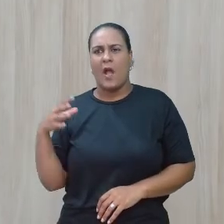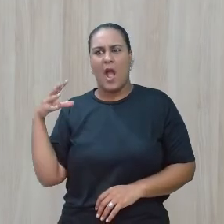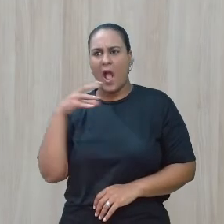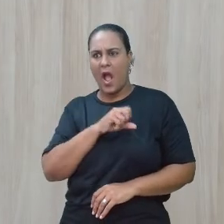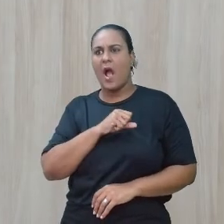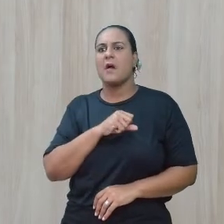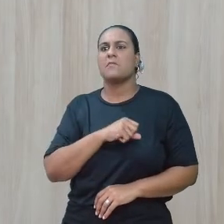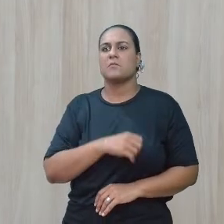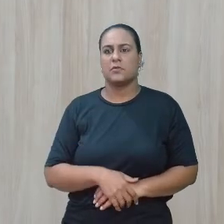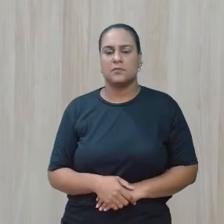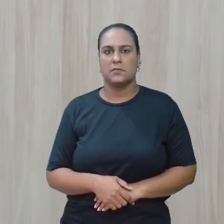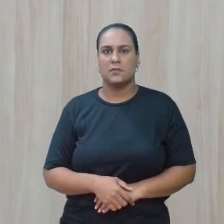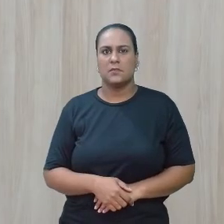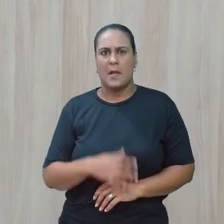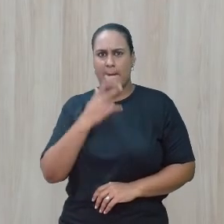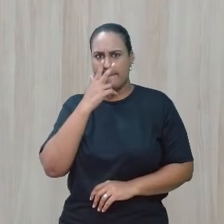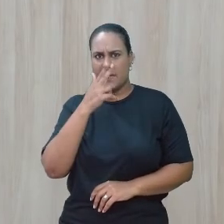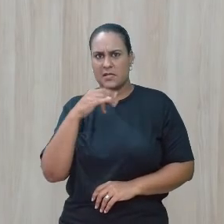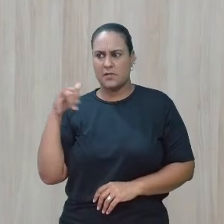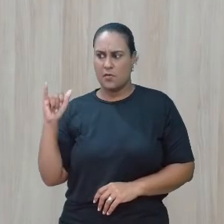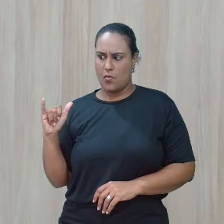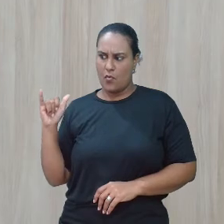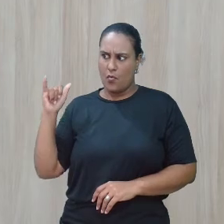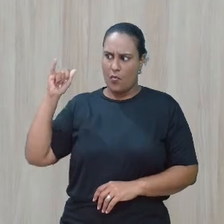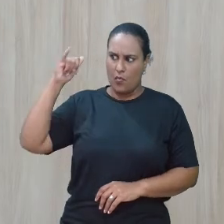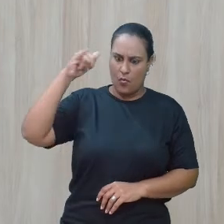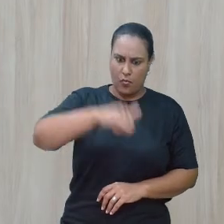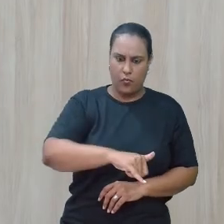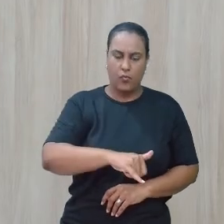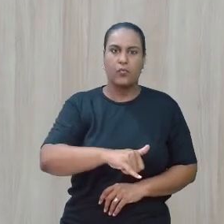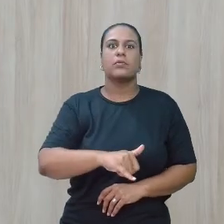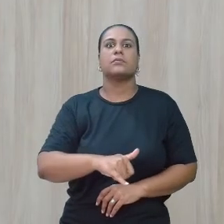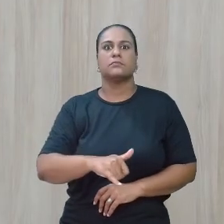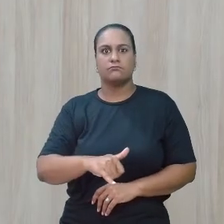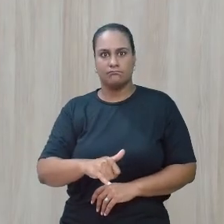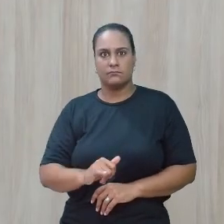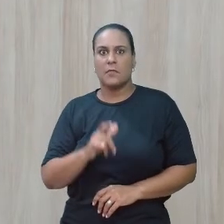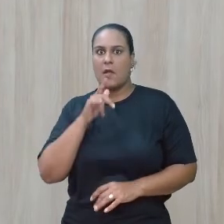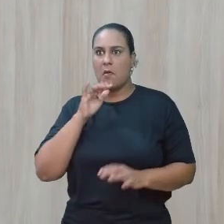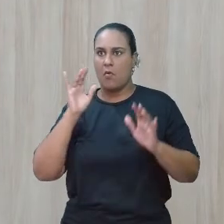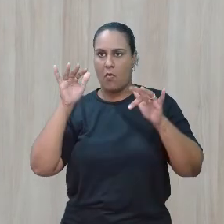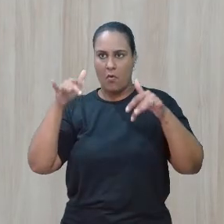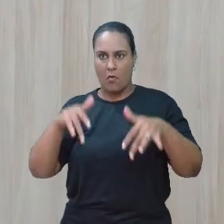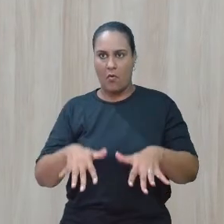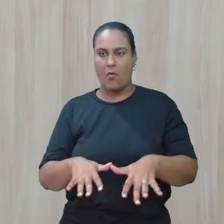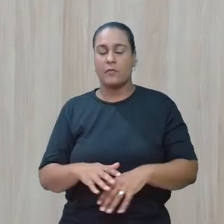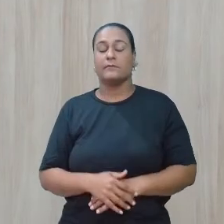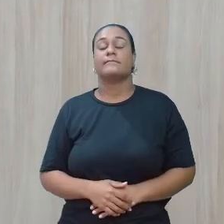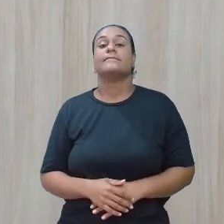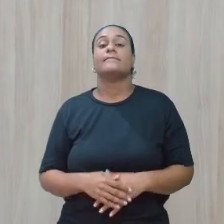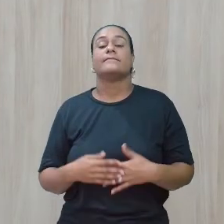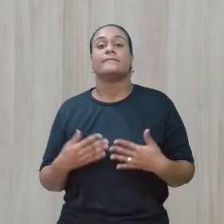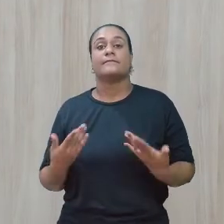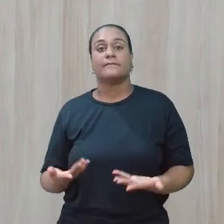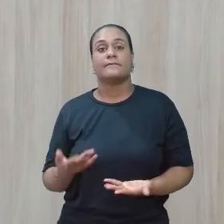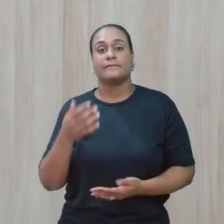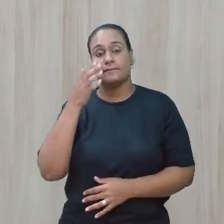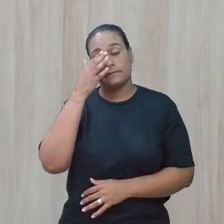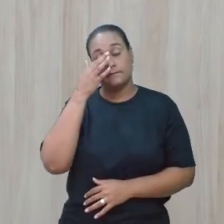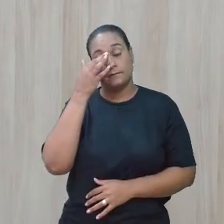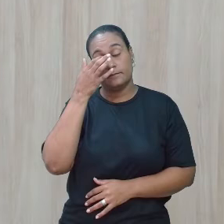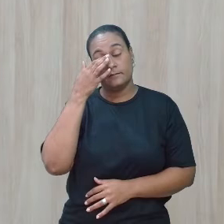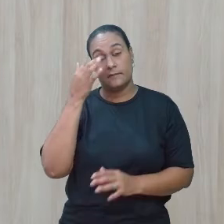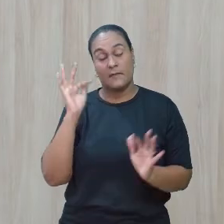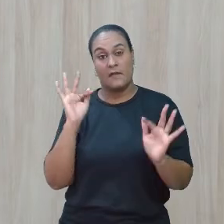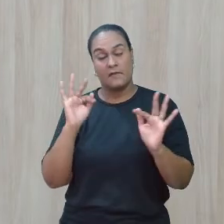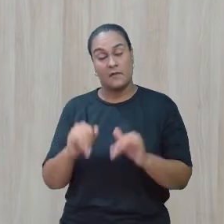rápido, certo, quanto um avião a jato. É muita velocidade. E aí, a gente vai acabando